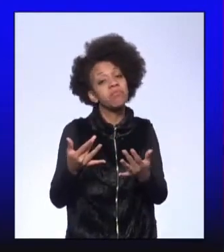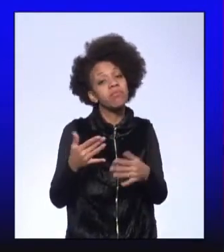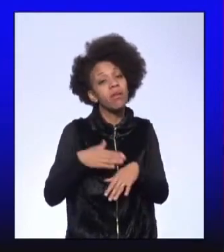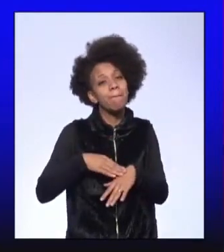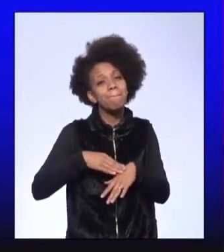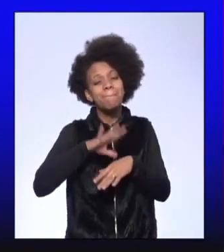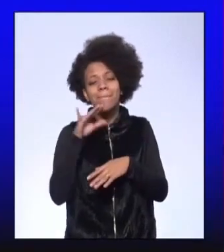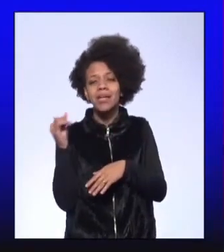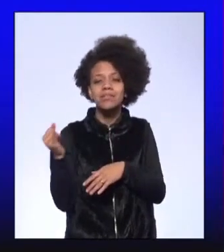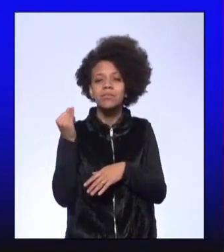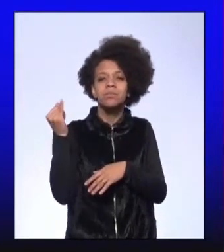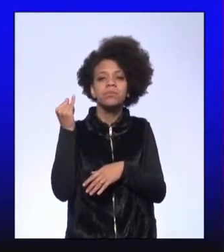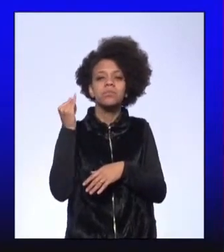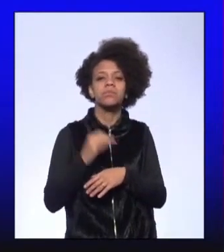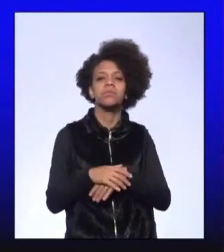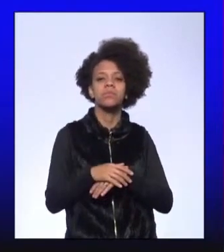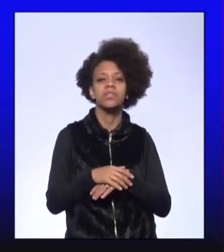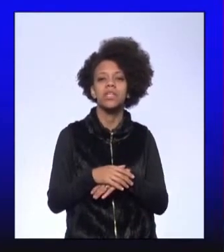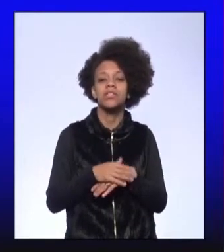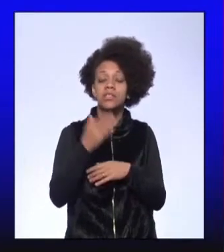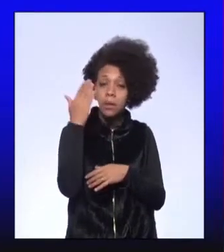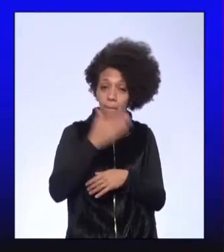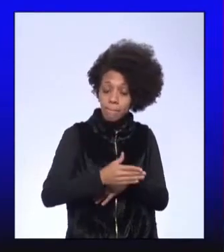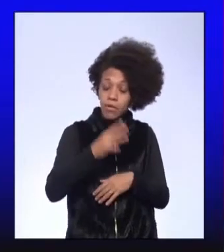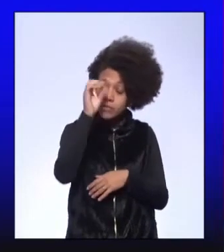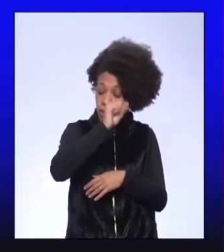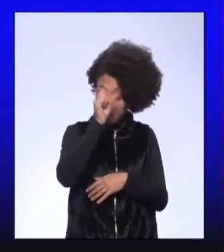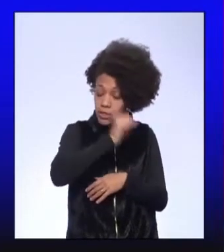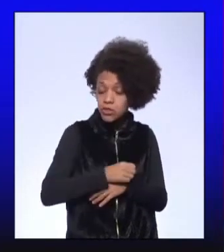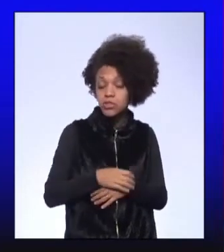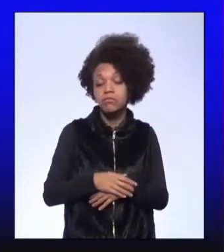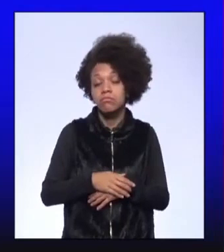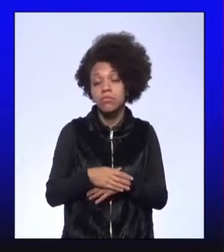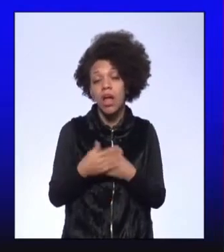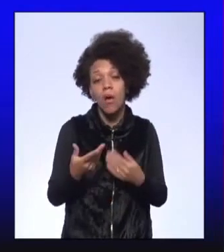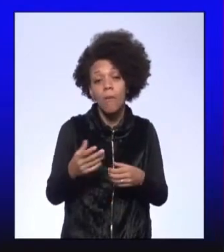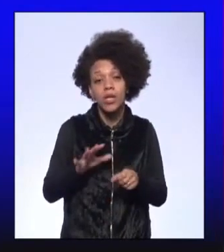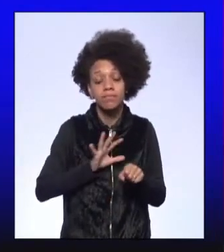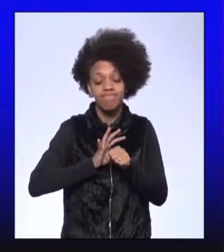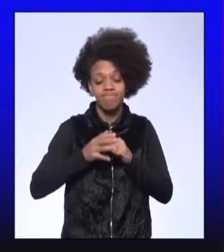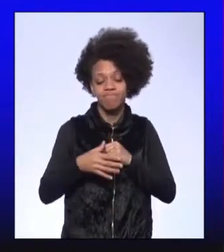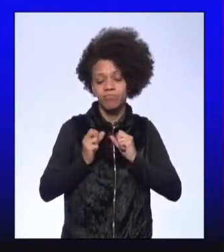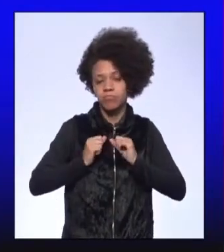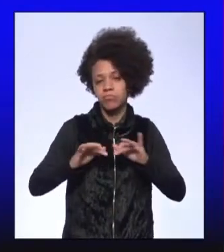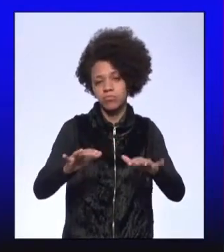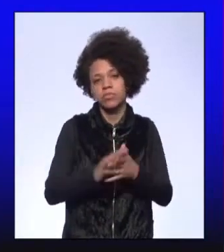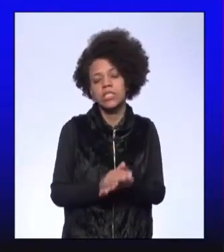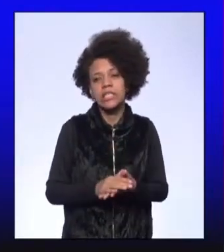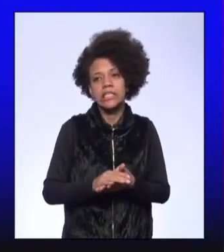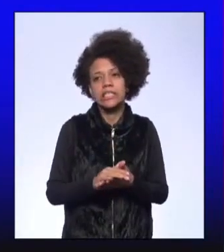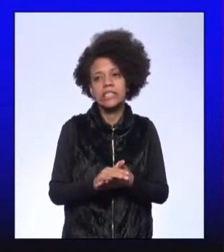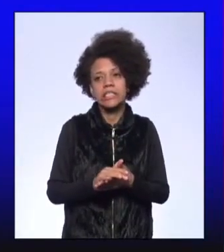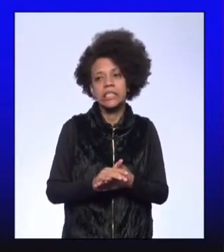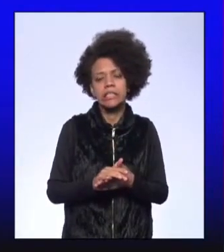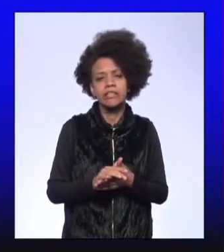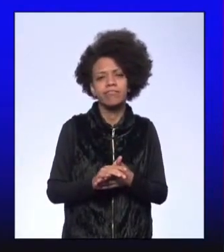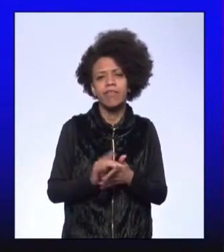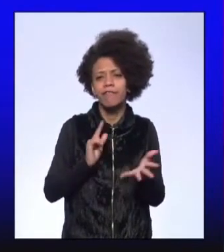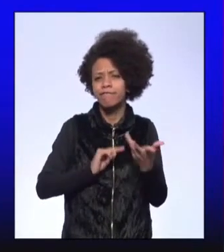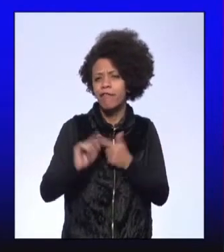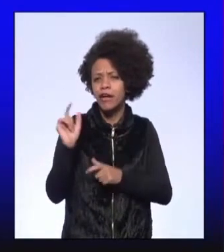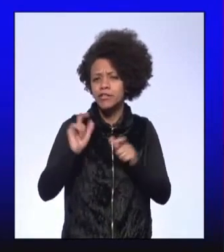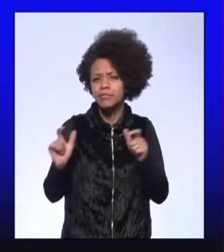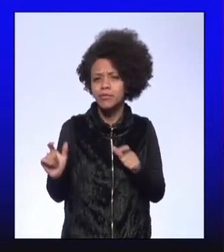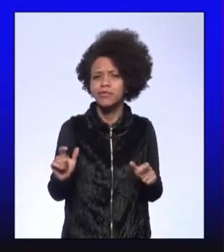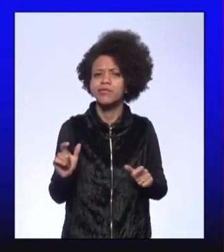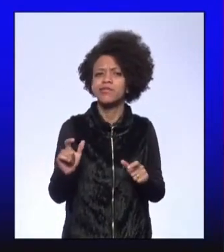mais importantes lições aprendidas com essa pandemia. Muitos de nós ironizávamos, né,